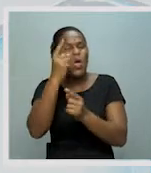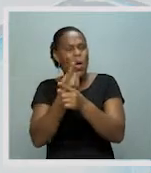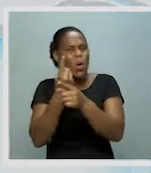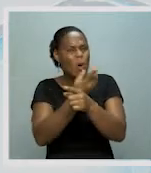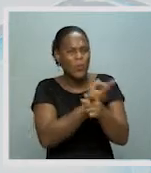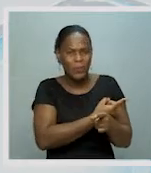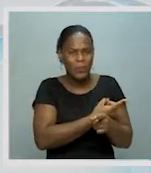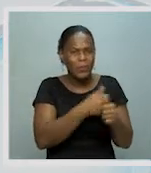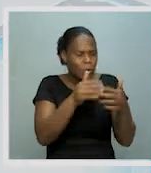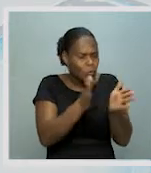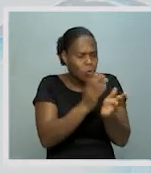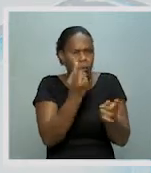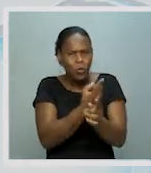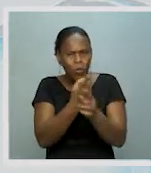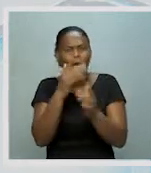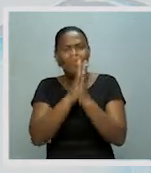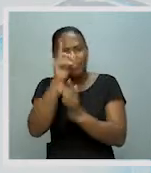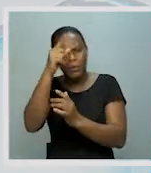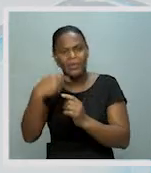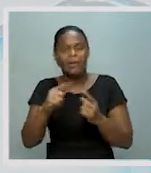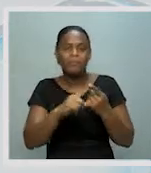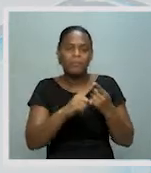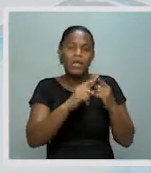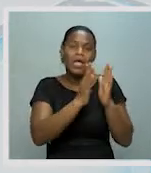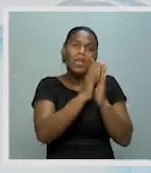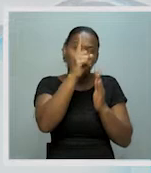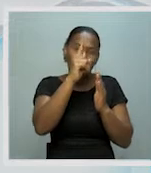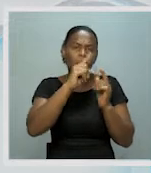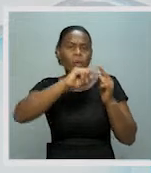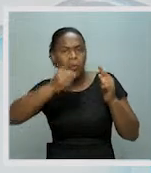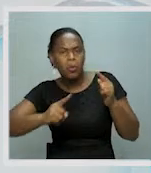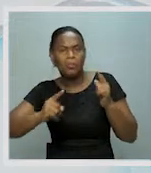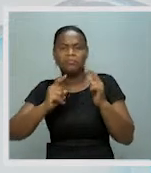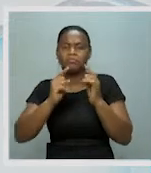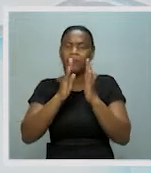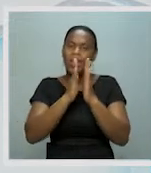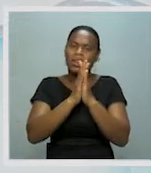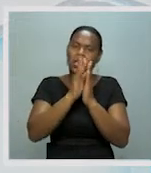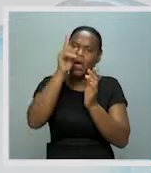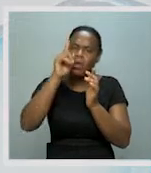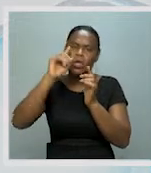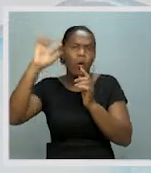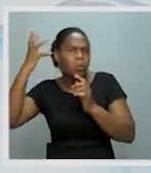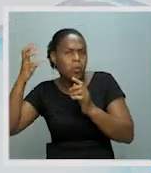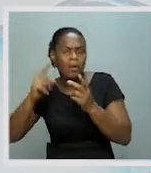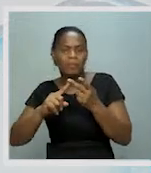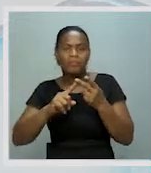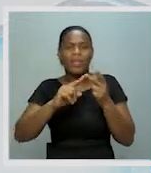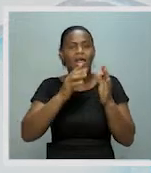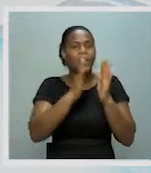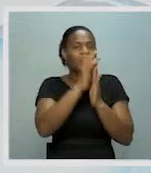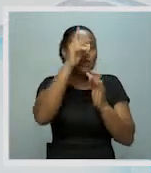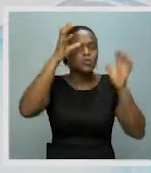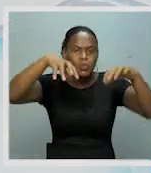deuses. Havia Deus para tudo. Deus Thor, Deus do trovão, relâmpago e chuva, não é? Deus